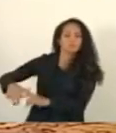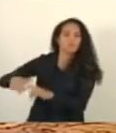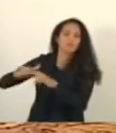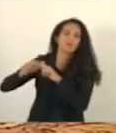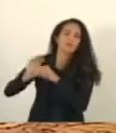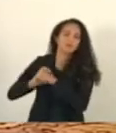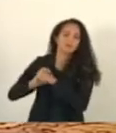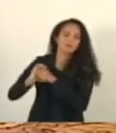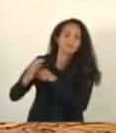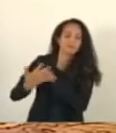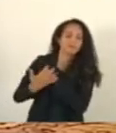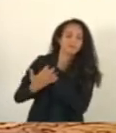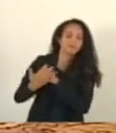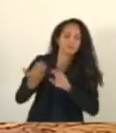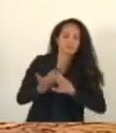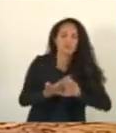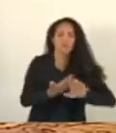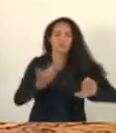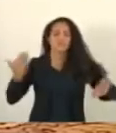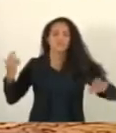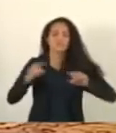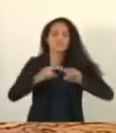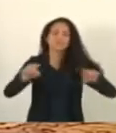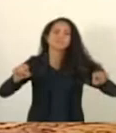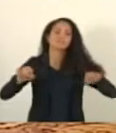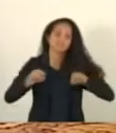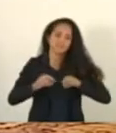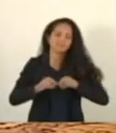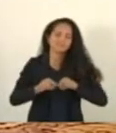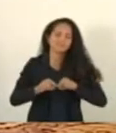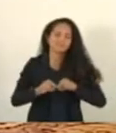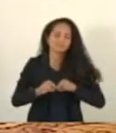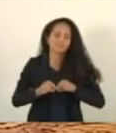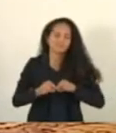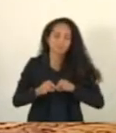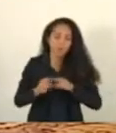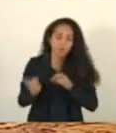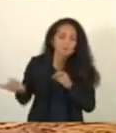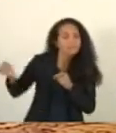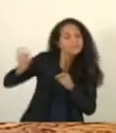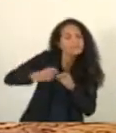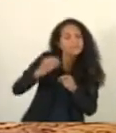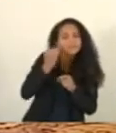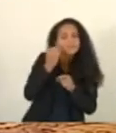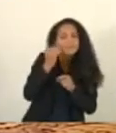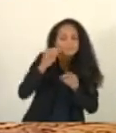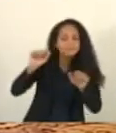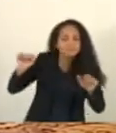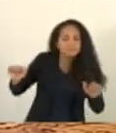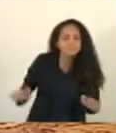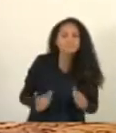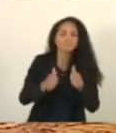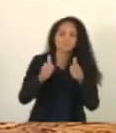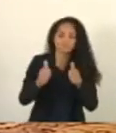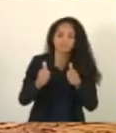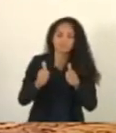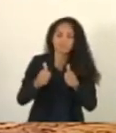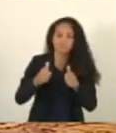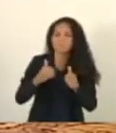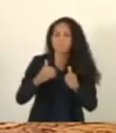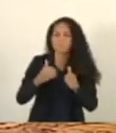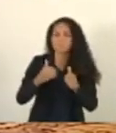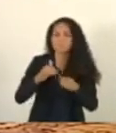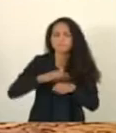dos alunos da sala de aula imposto pela pandemia. Importante observar aqui que quem mais perdeu,